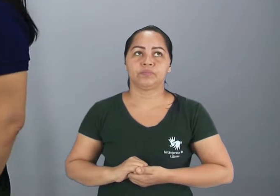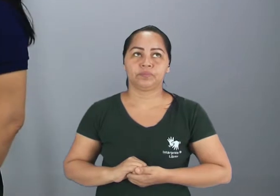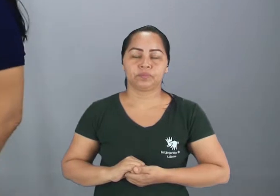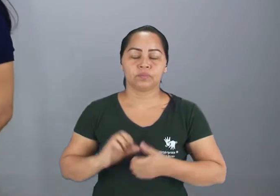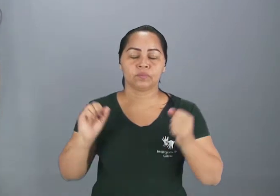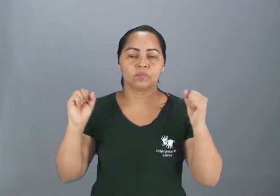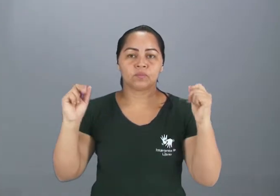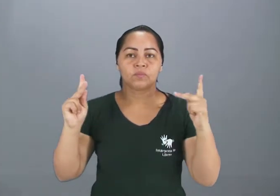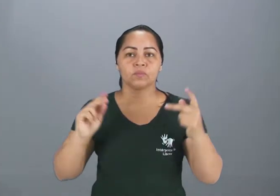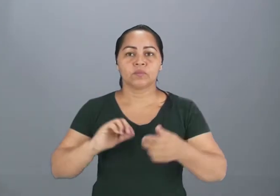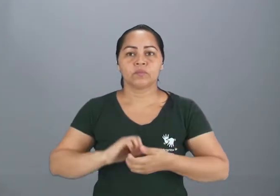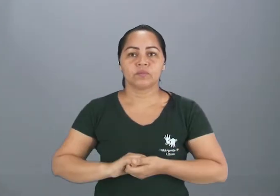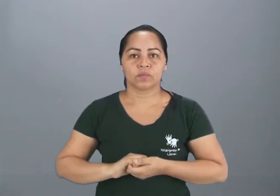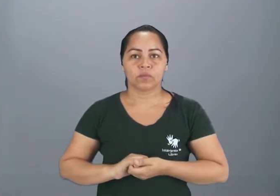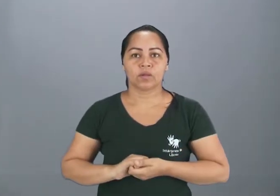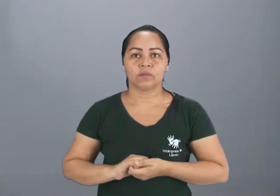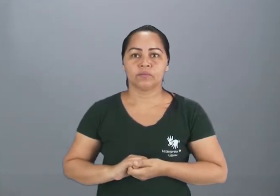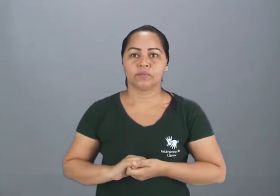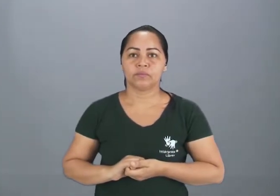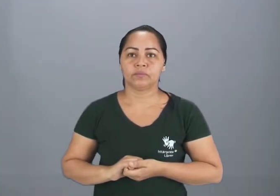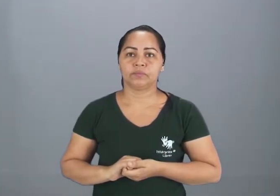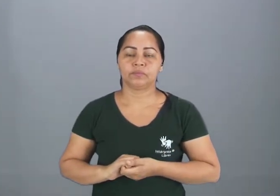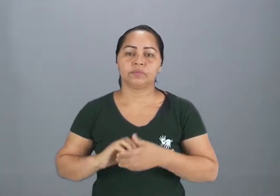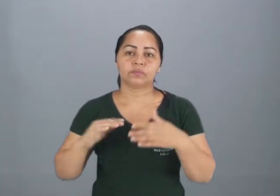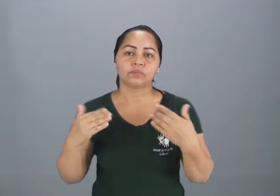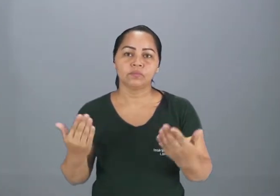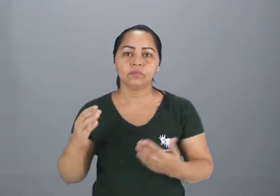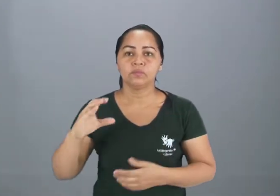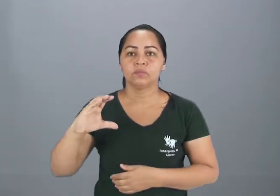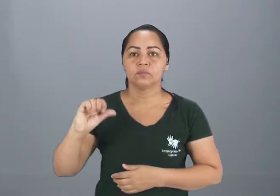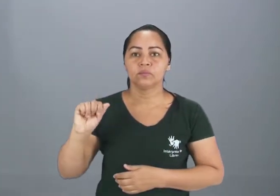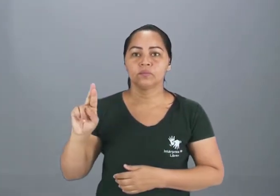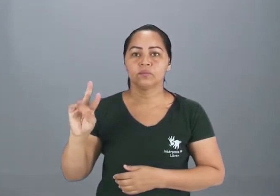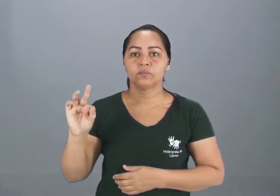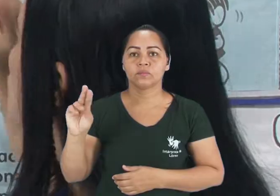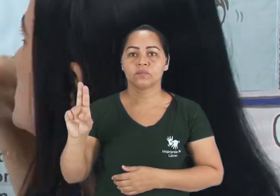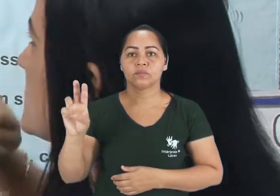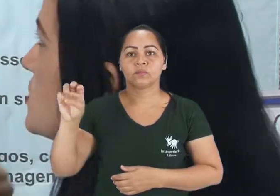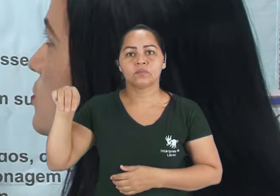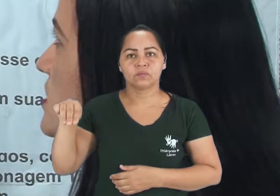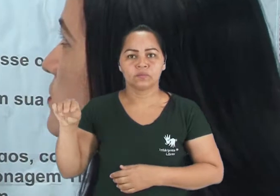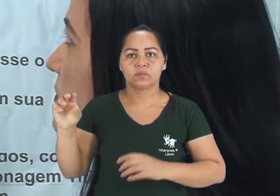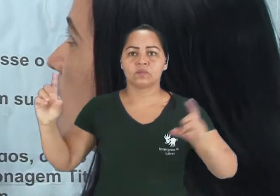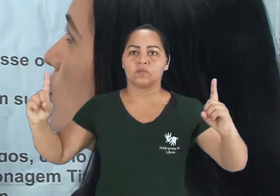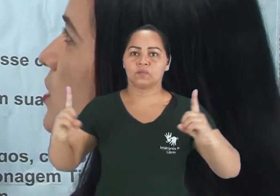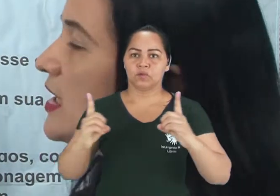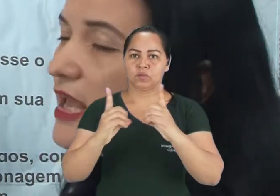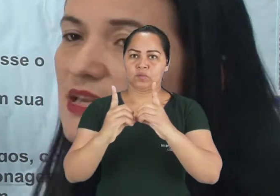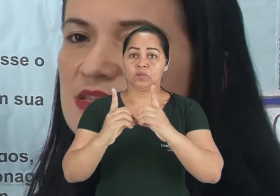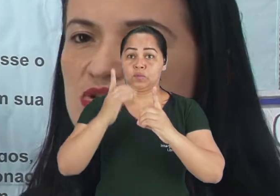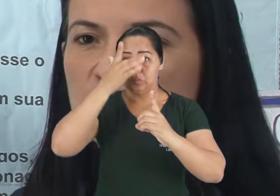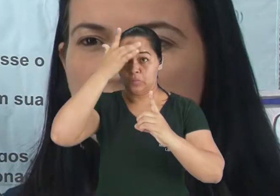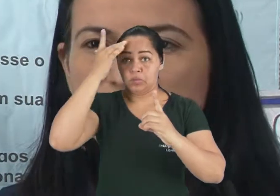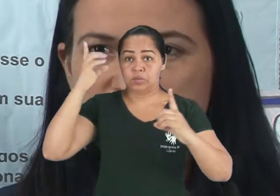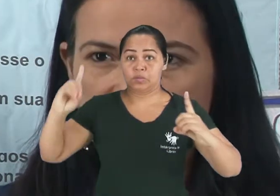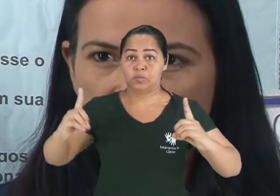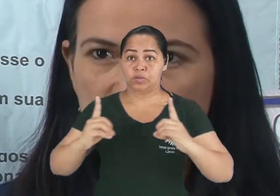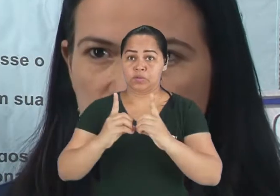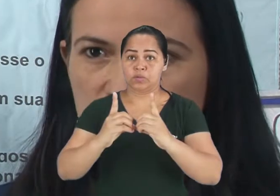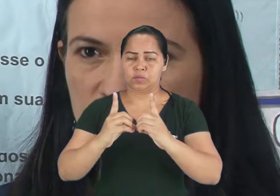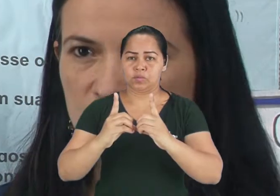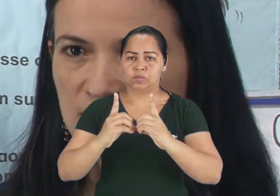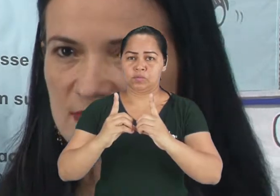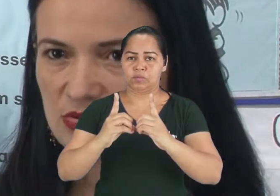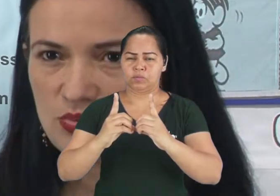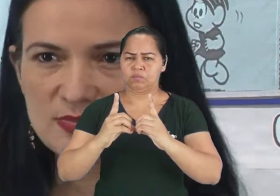ok? Por isso que ele faz essa pergunta aí, ó. O cartão de Carlos nos mostra duas pessoas. O que elas estão